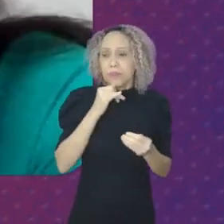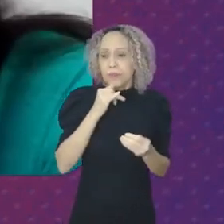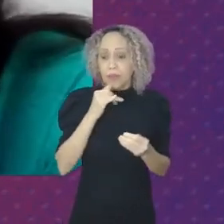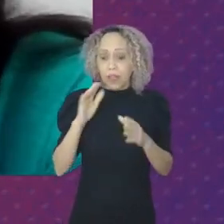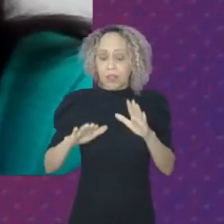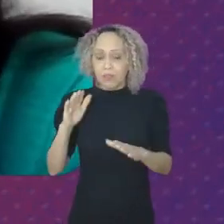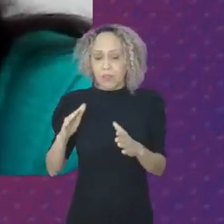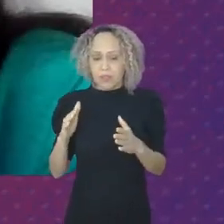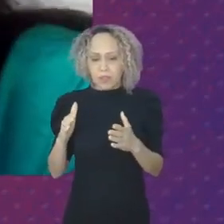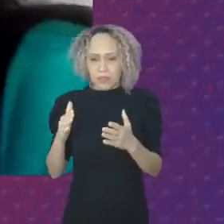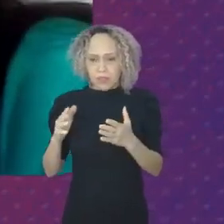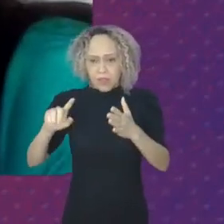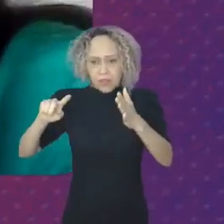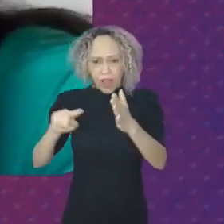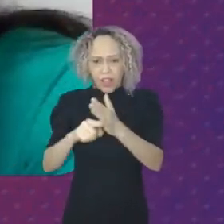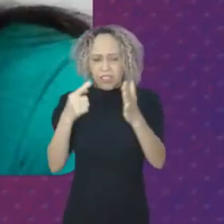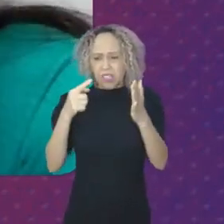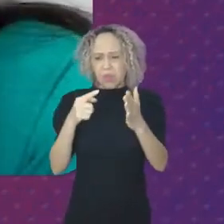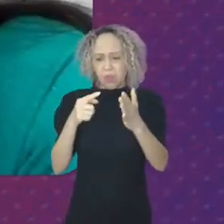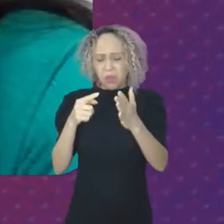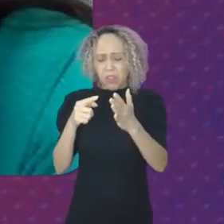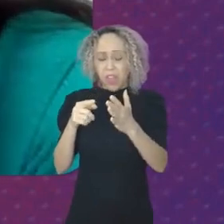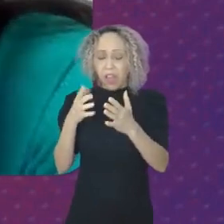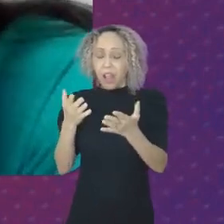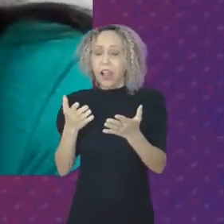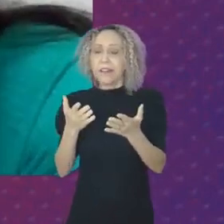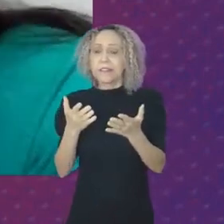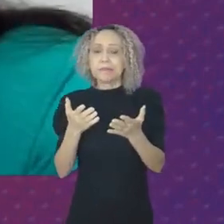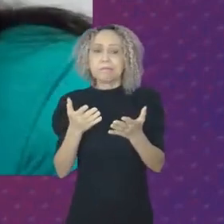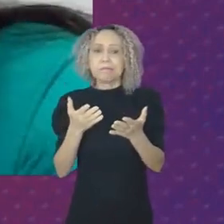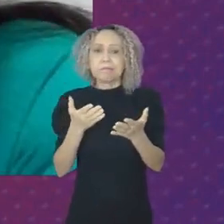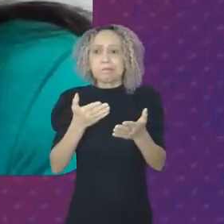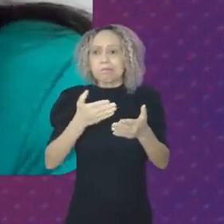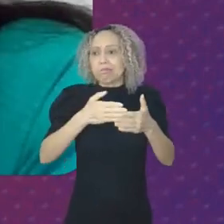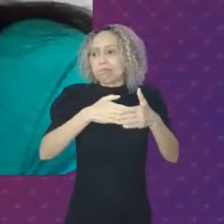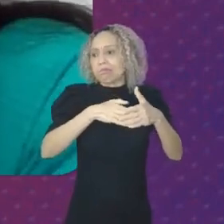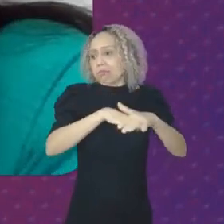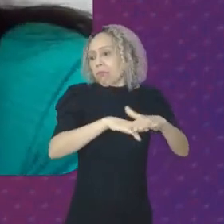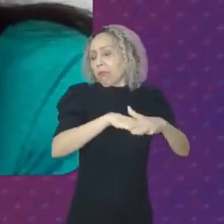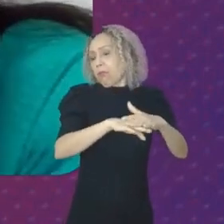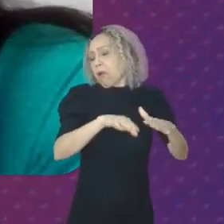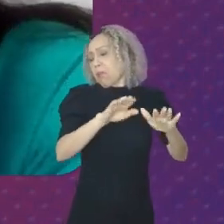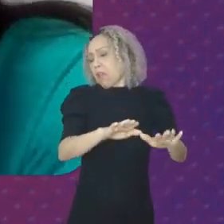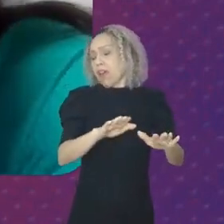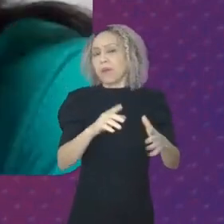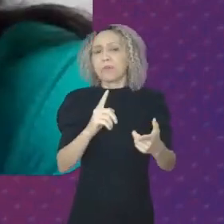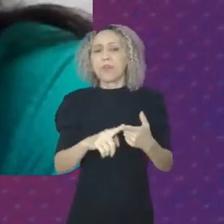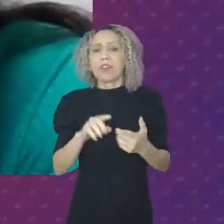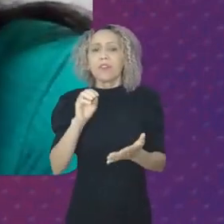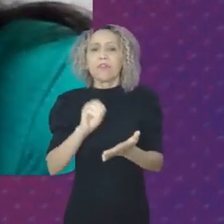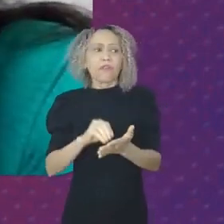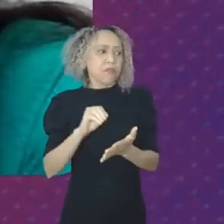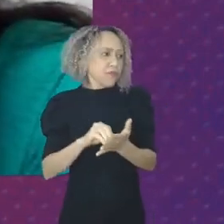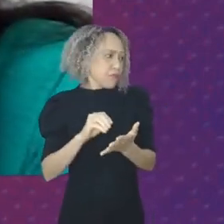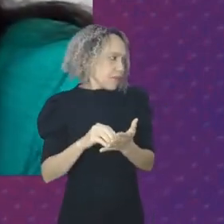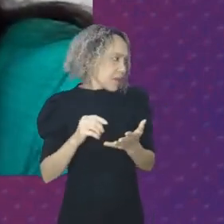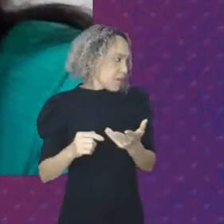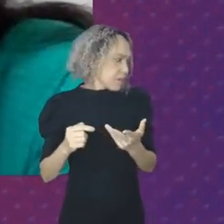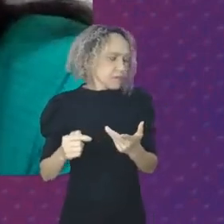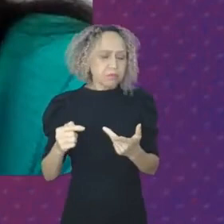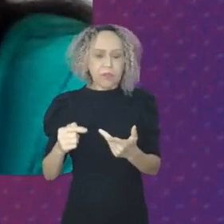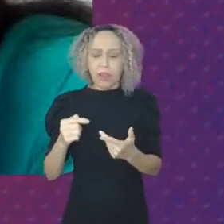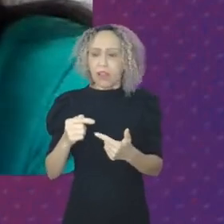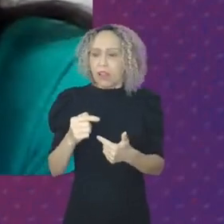eles acabam arquivando essa denúncia porque não contém os elementos mínimos necessários para se encaminhar.